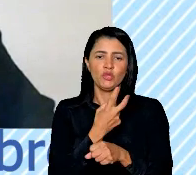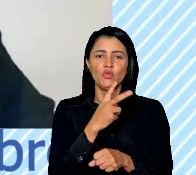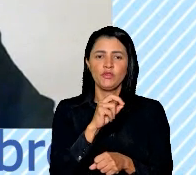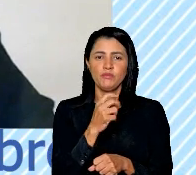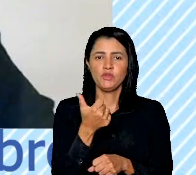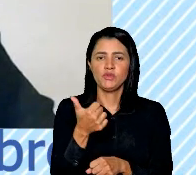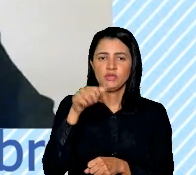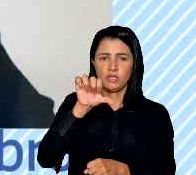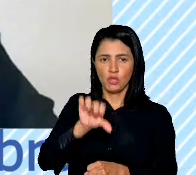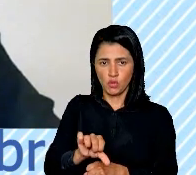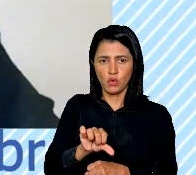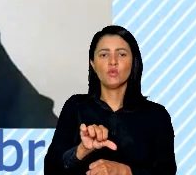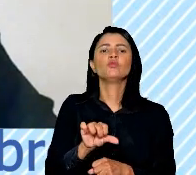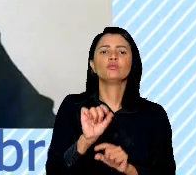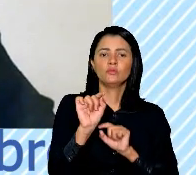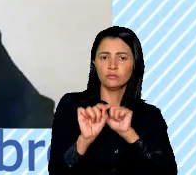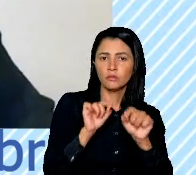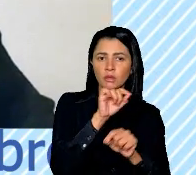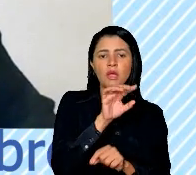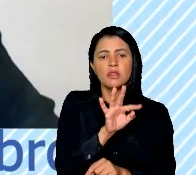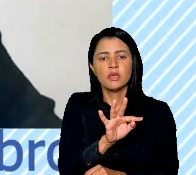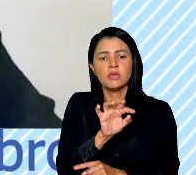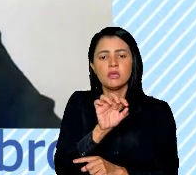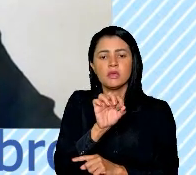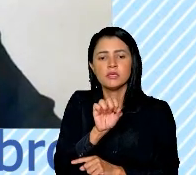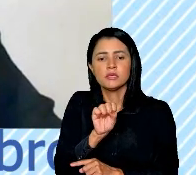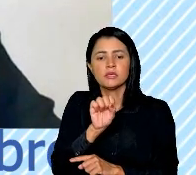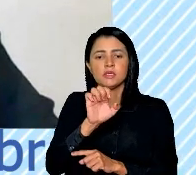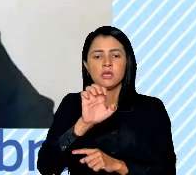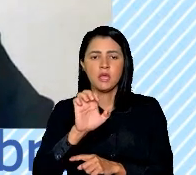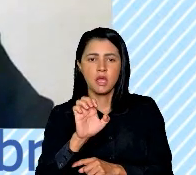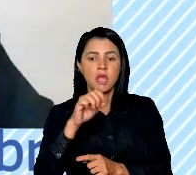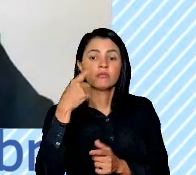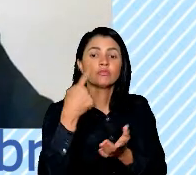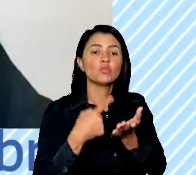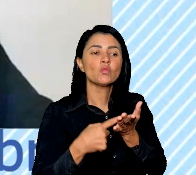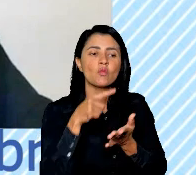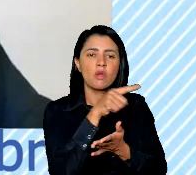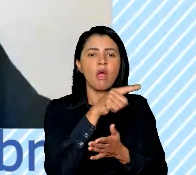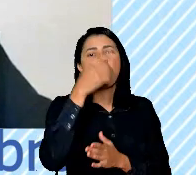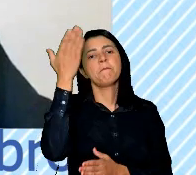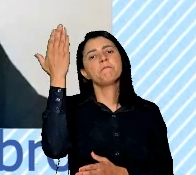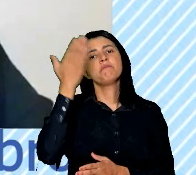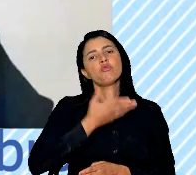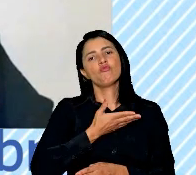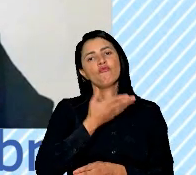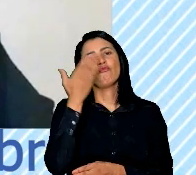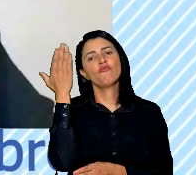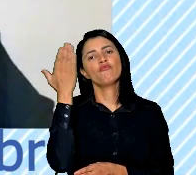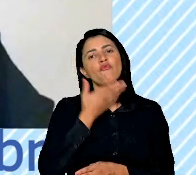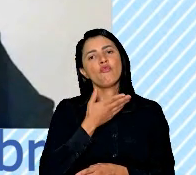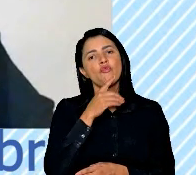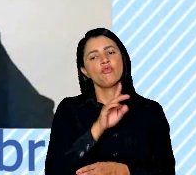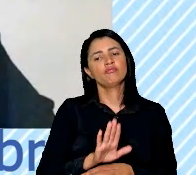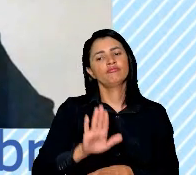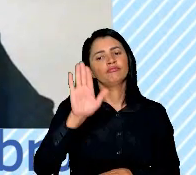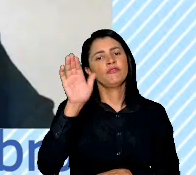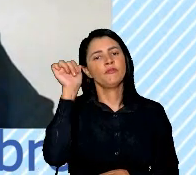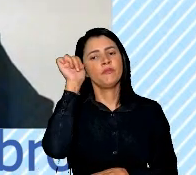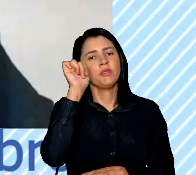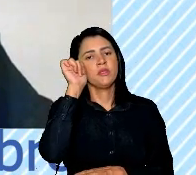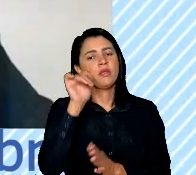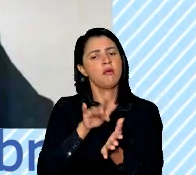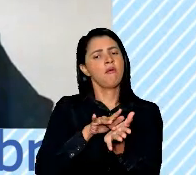2019, no qual o TSE firmou entendimento no sentido de que, havendo comprovação da existência de candidaturas femininas